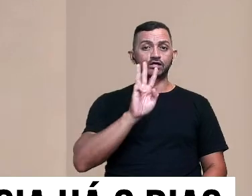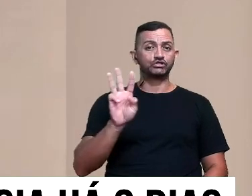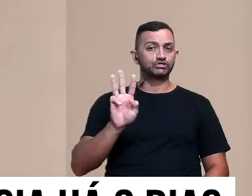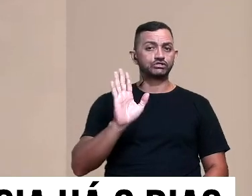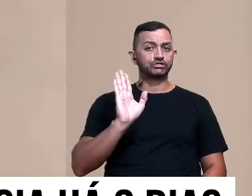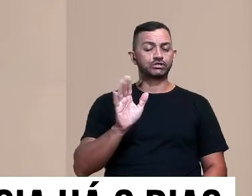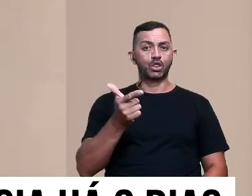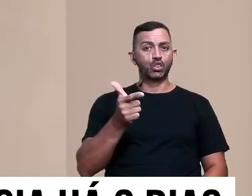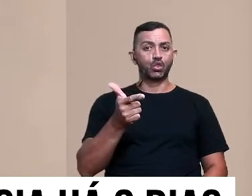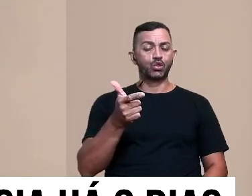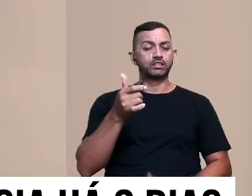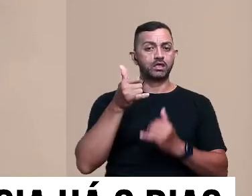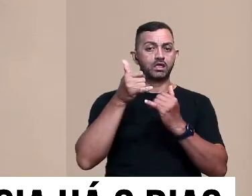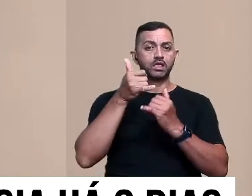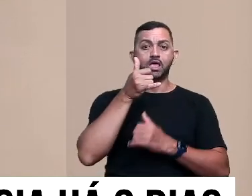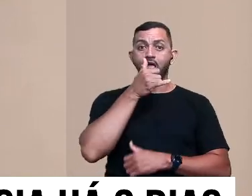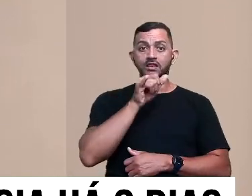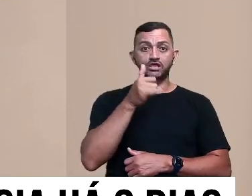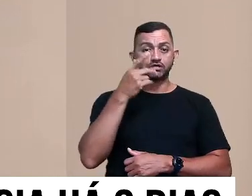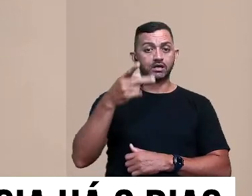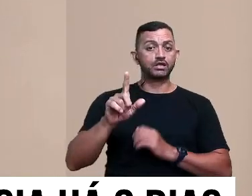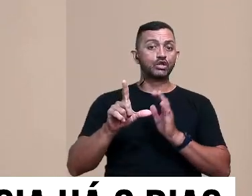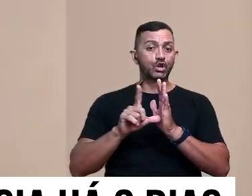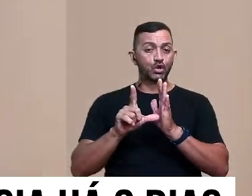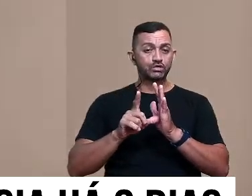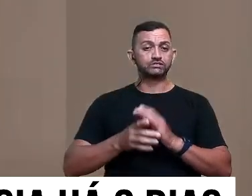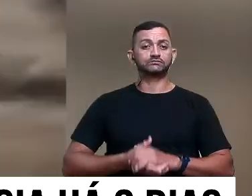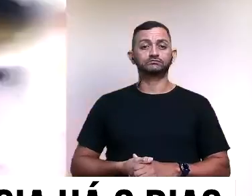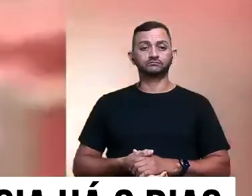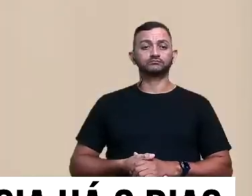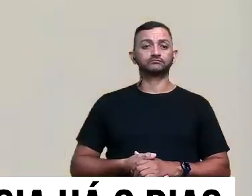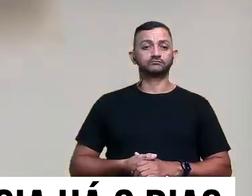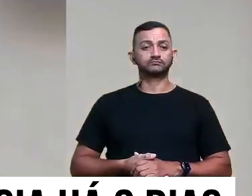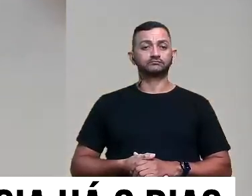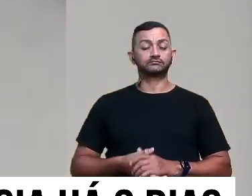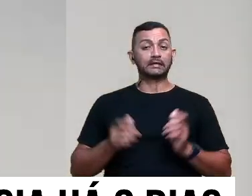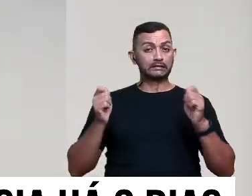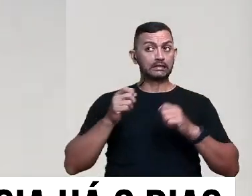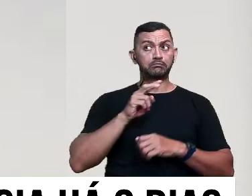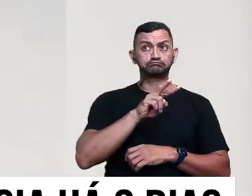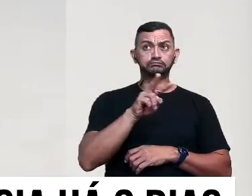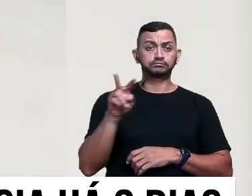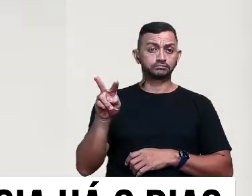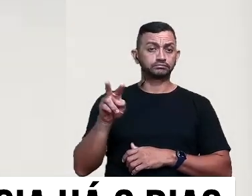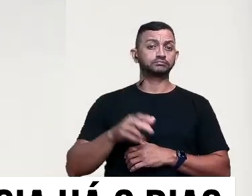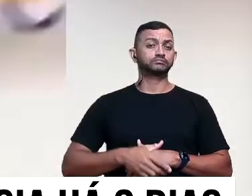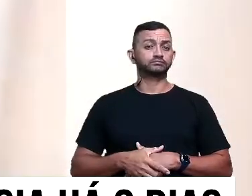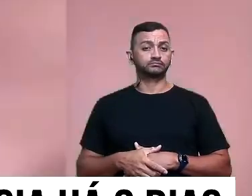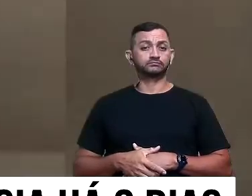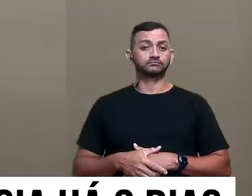exatamente 3 dias que eu estou sem energia aqui na minha loja, tá? Como vocês podem ver.